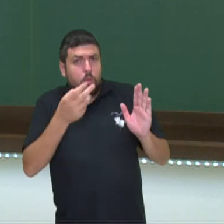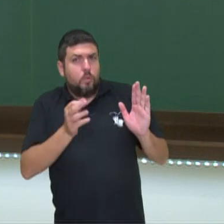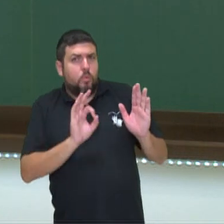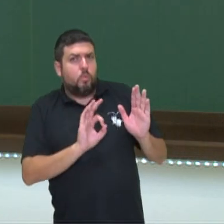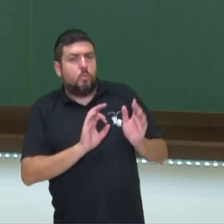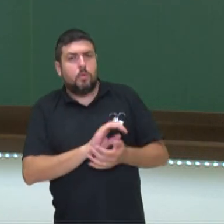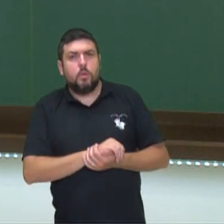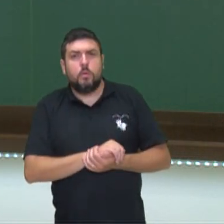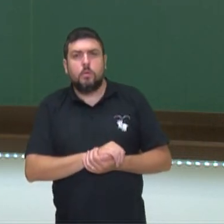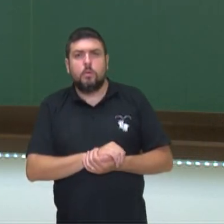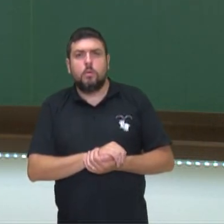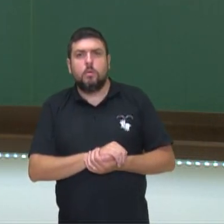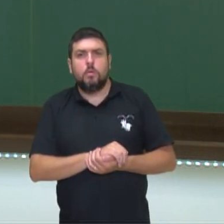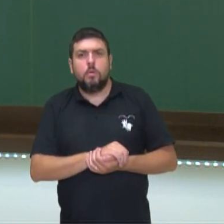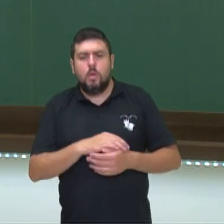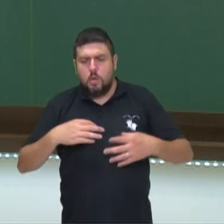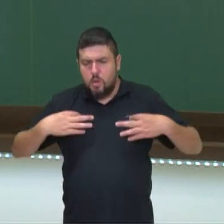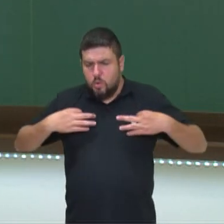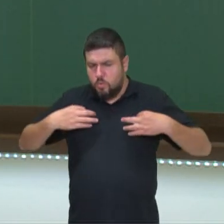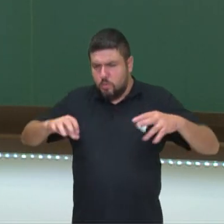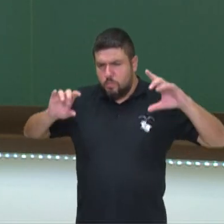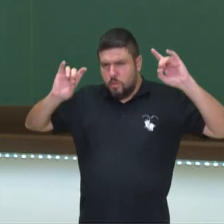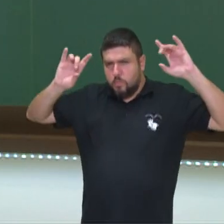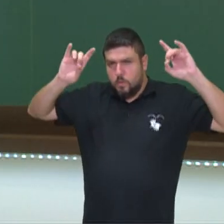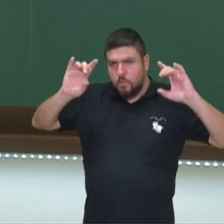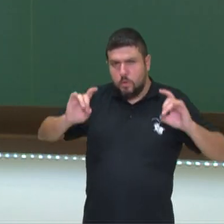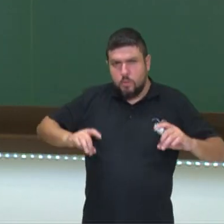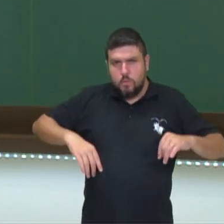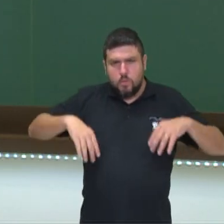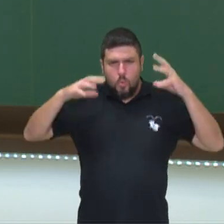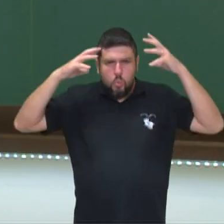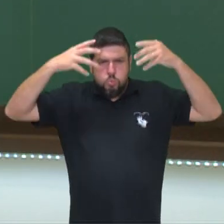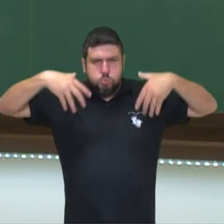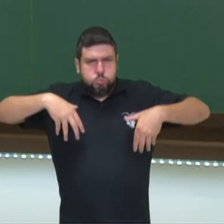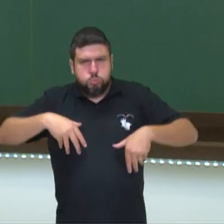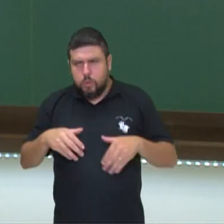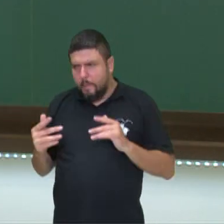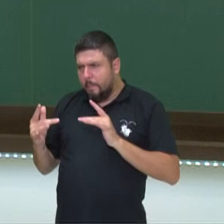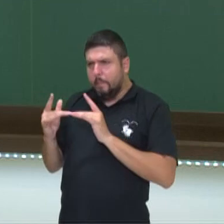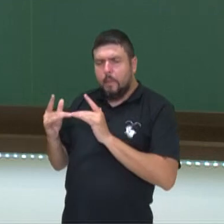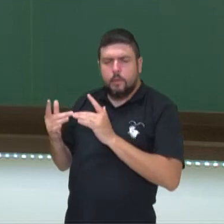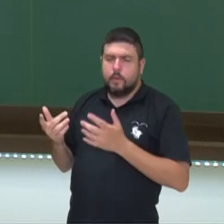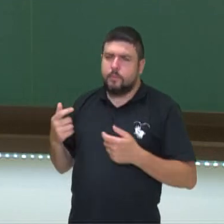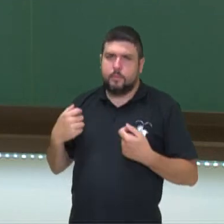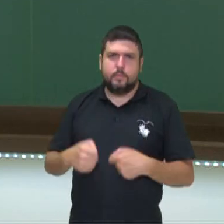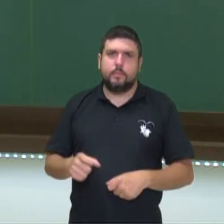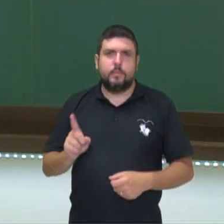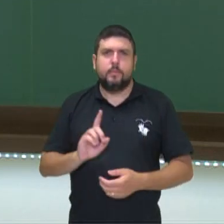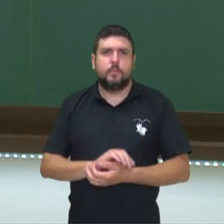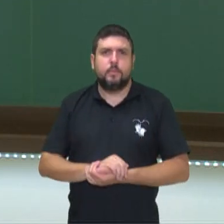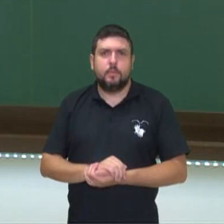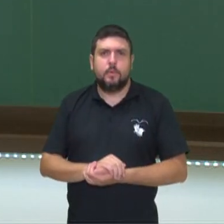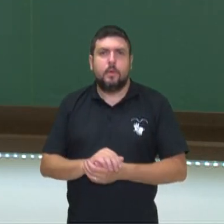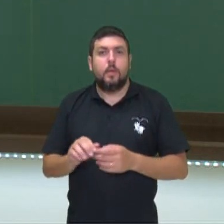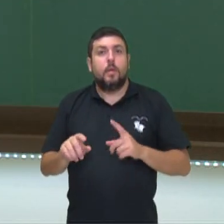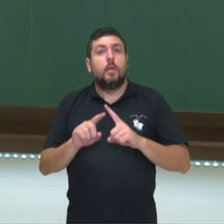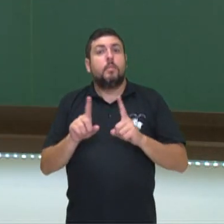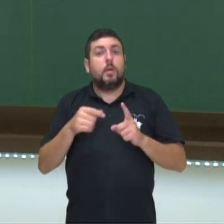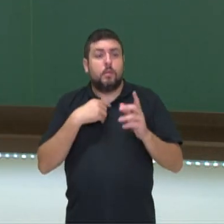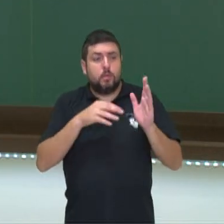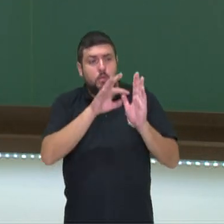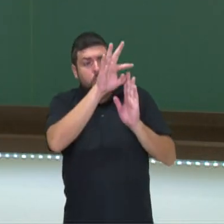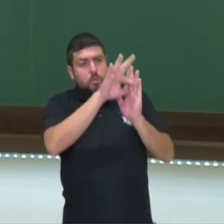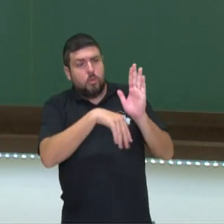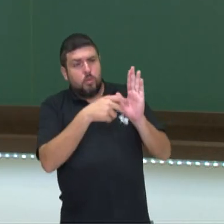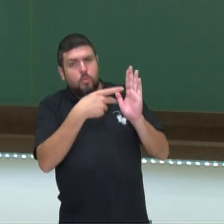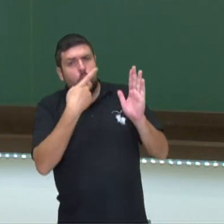exatamente. Ah, tem uma roupa toda especial para entrar em contato com o paciente? Perfeito. Mas se você não, né? Mas o texto não